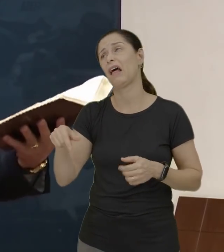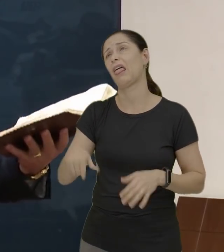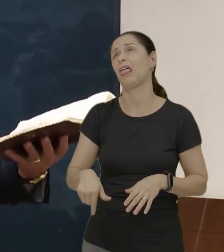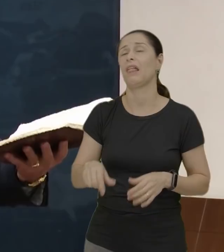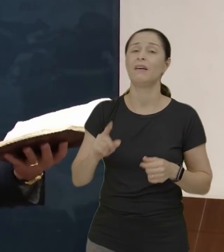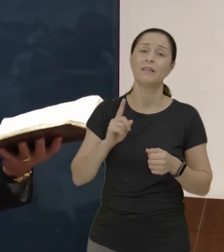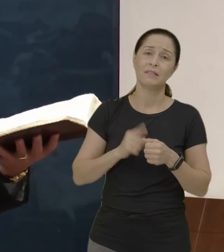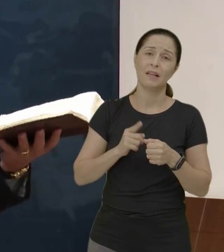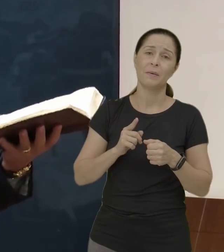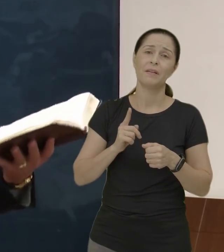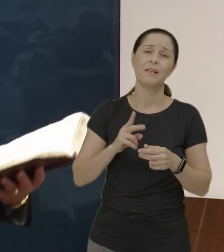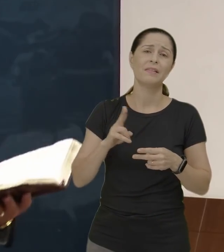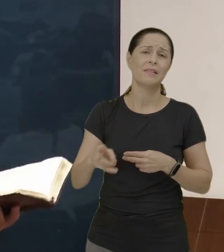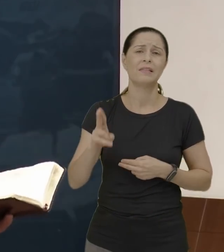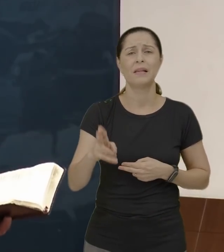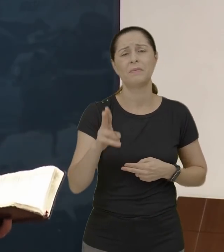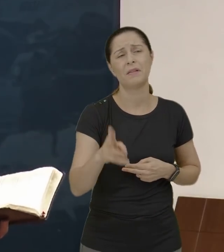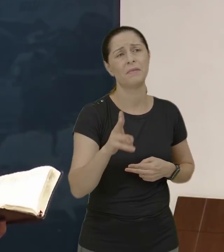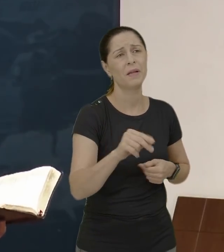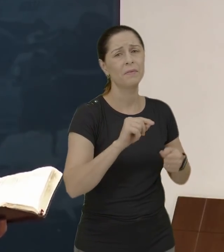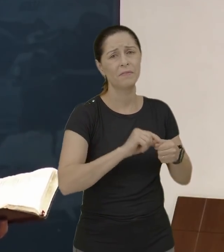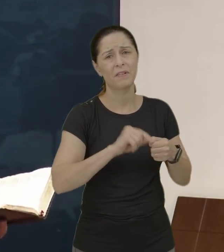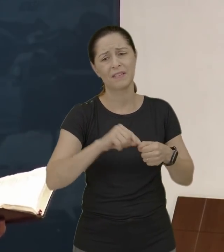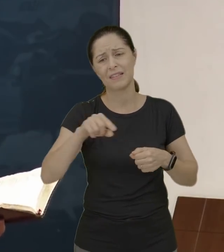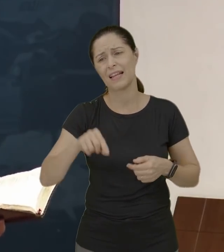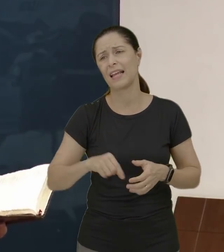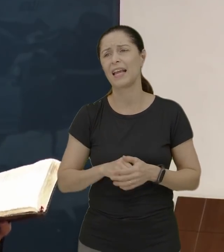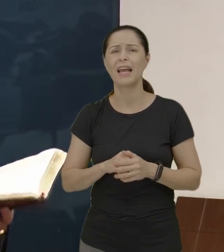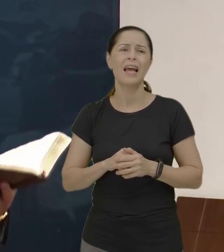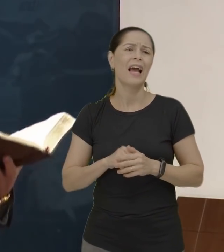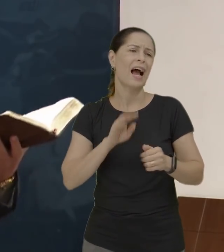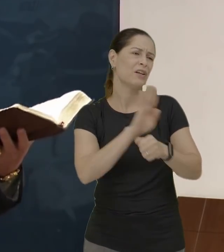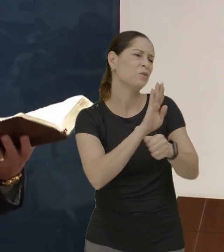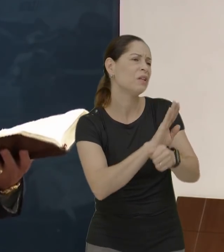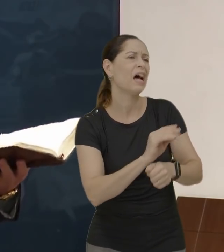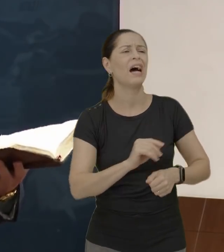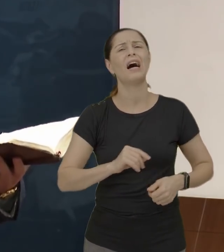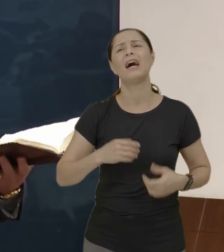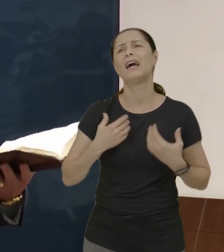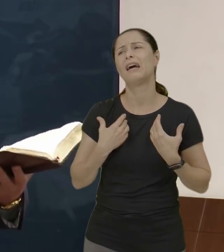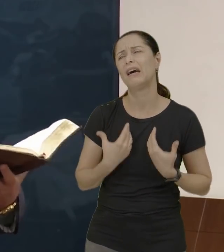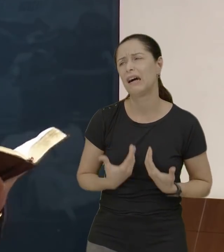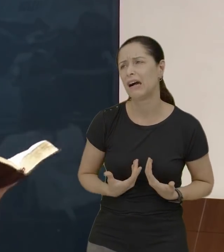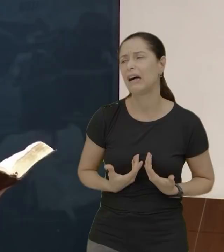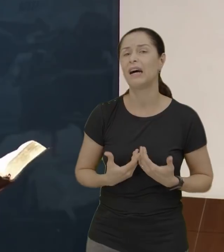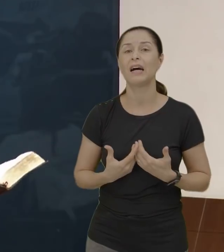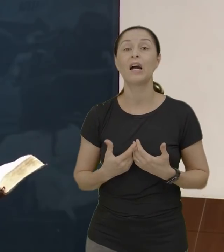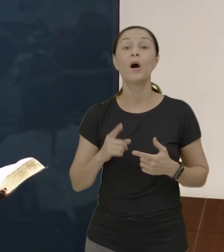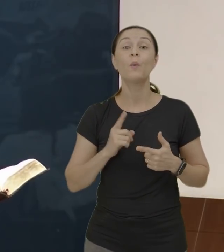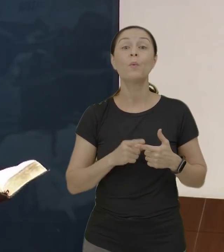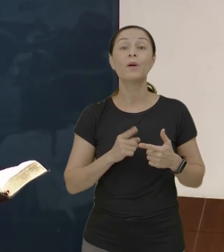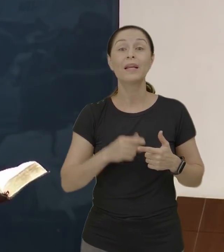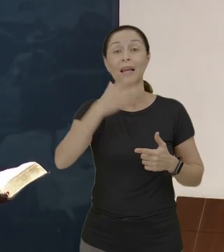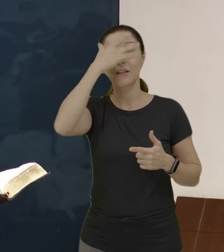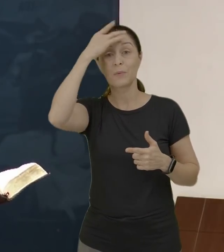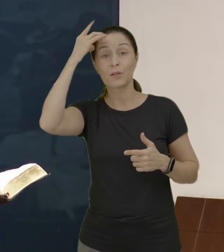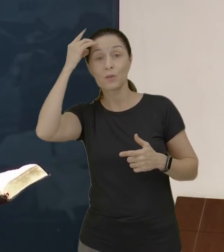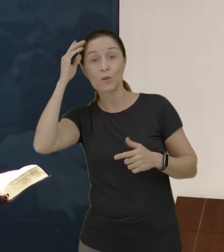faz o bem para ele, ele vira as costas para você ainda. Você faz o bem para ele e ele não agradece o bem que você